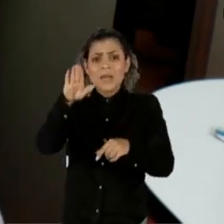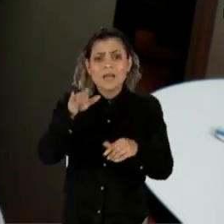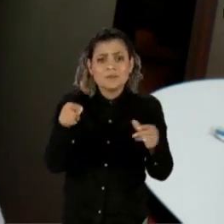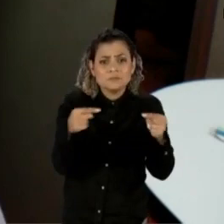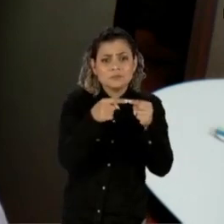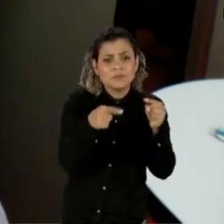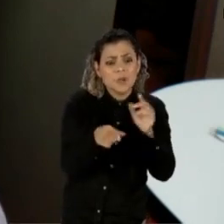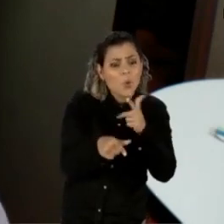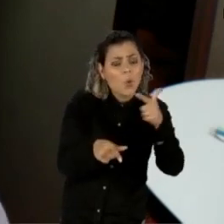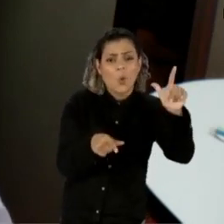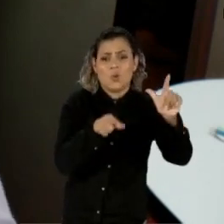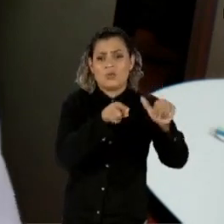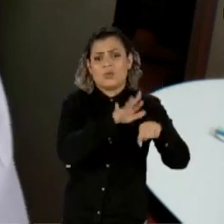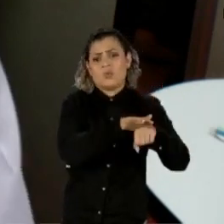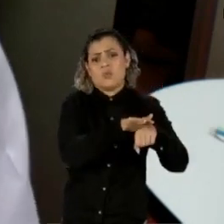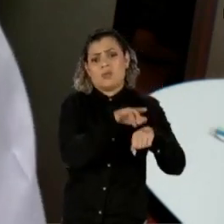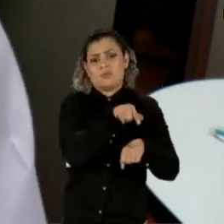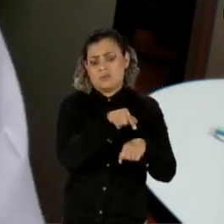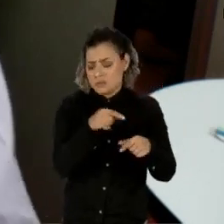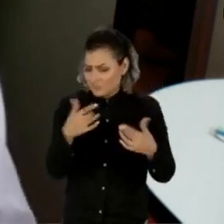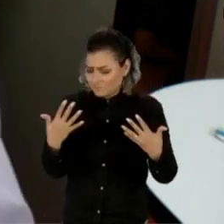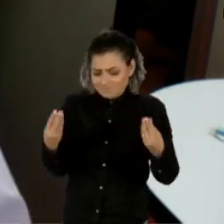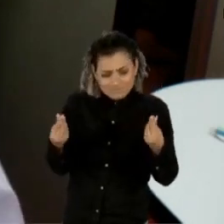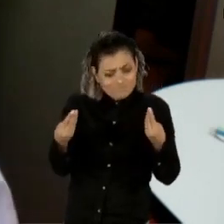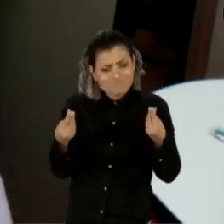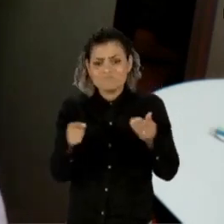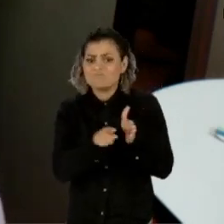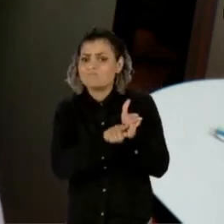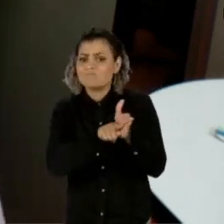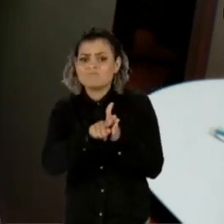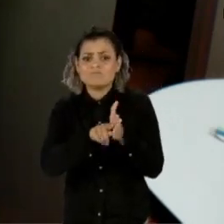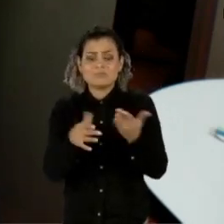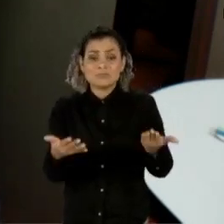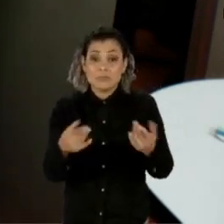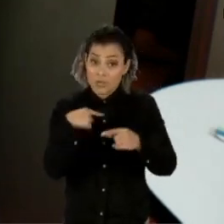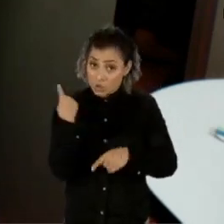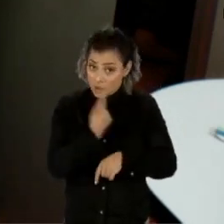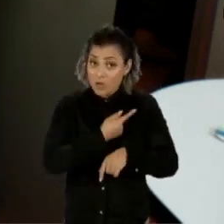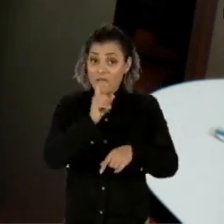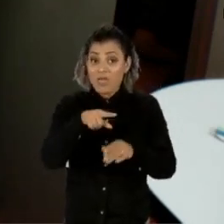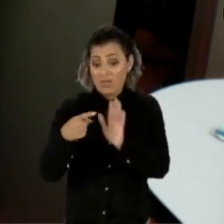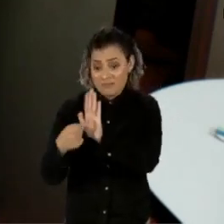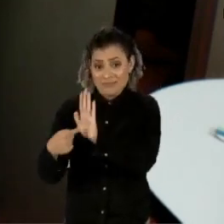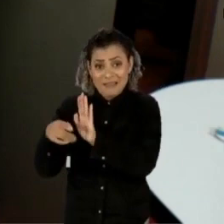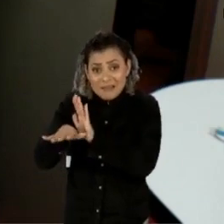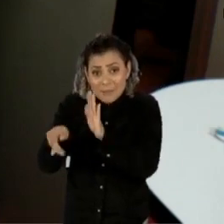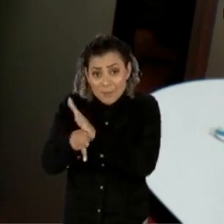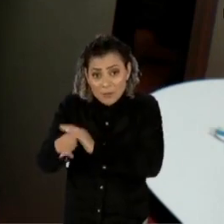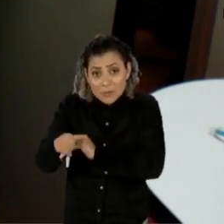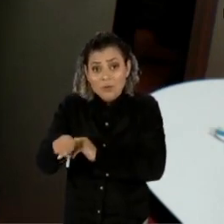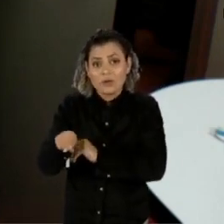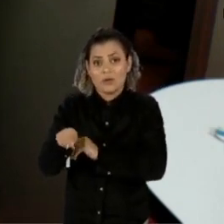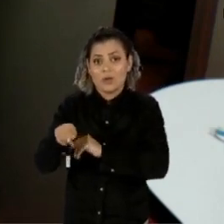das maiores e era muito mais próximo de repetir fasciculata que é um parasita que infecta